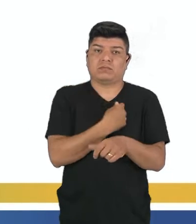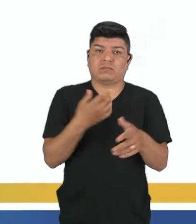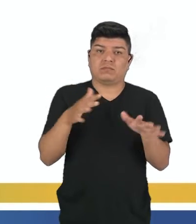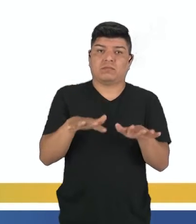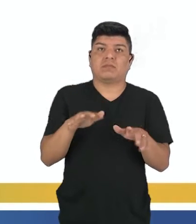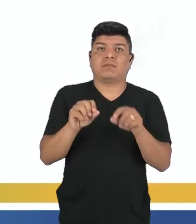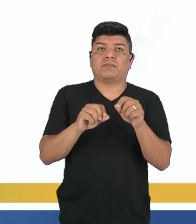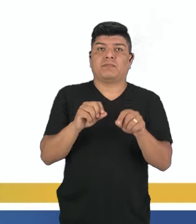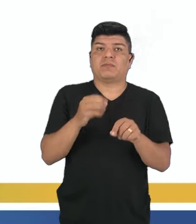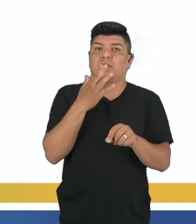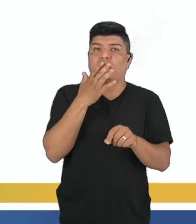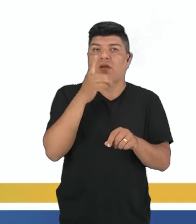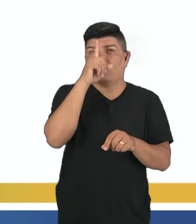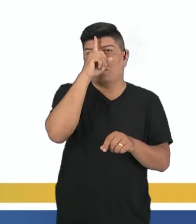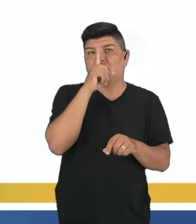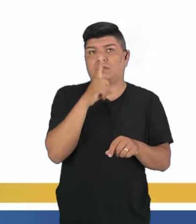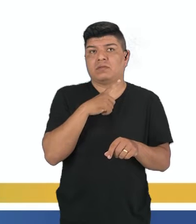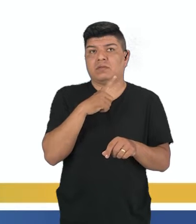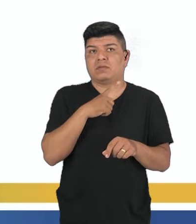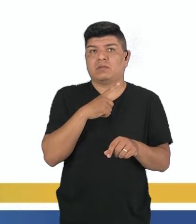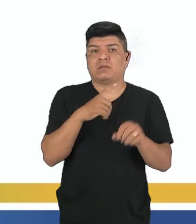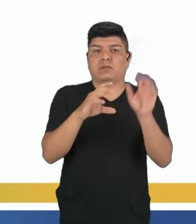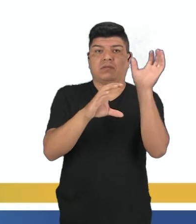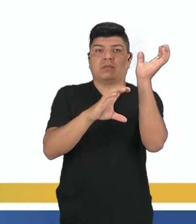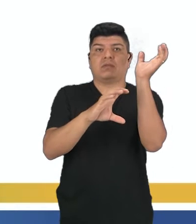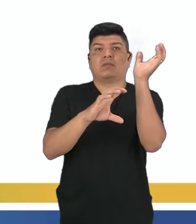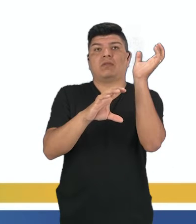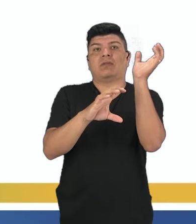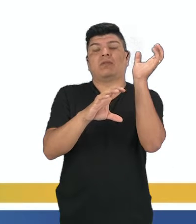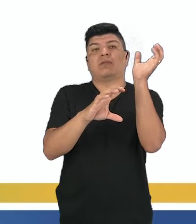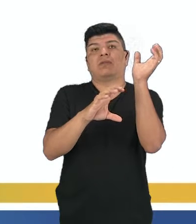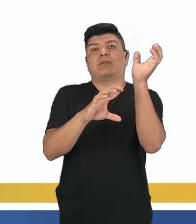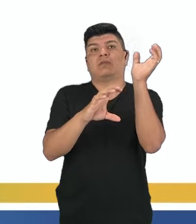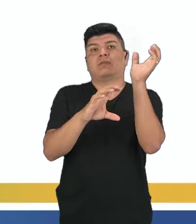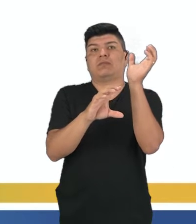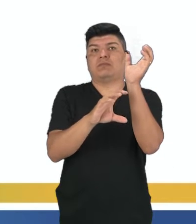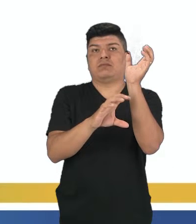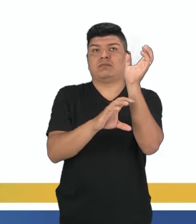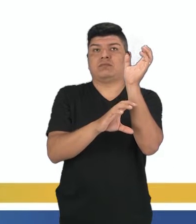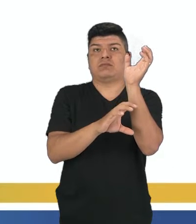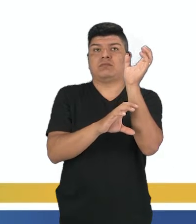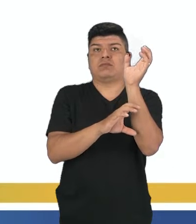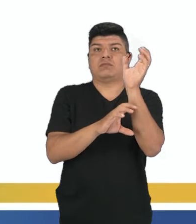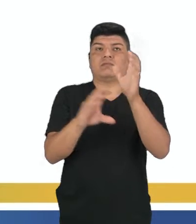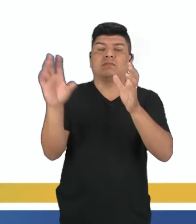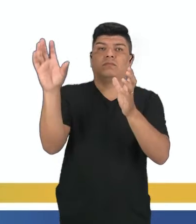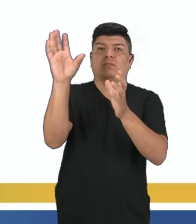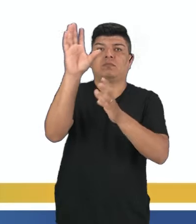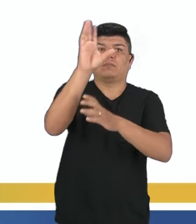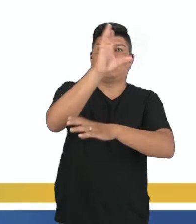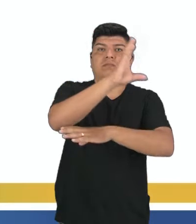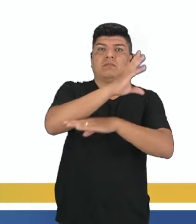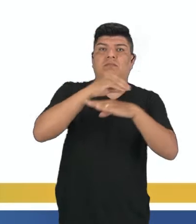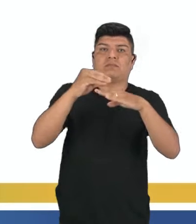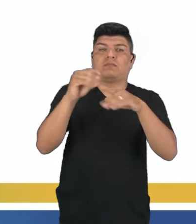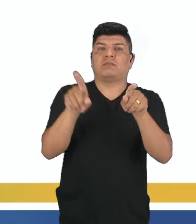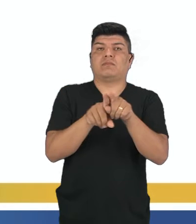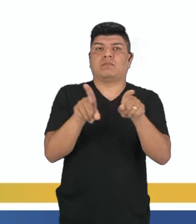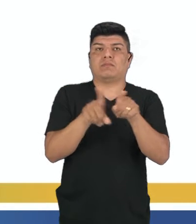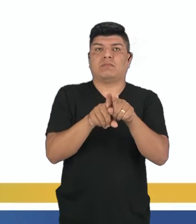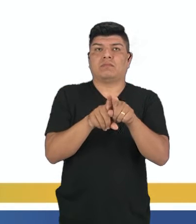Em amarelo, nós podemos ver o Cerrado. Em azul, o que seria a Mata